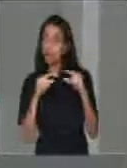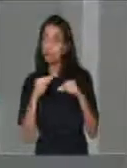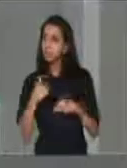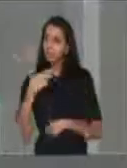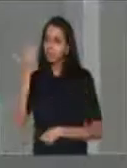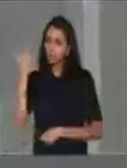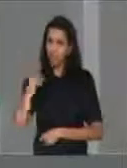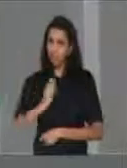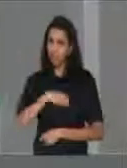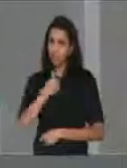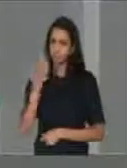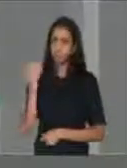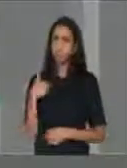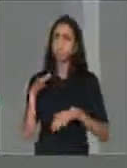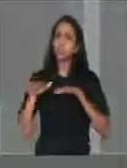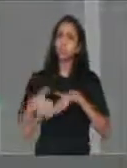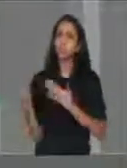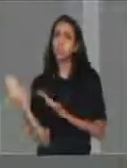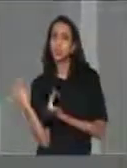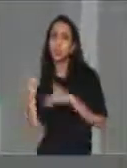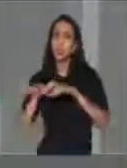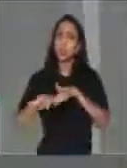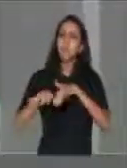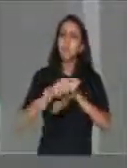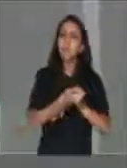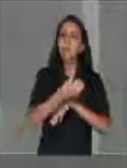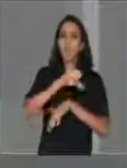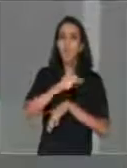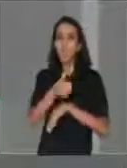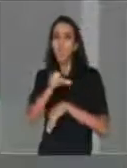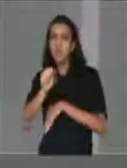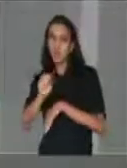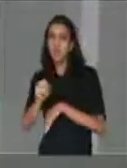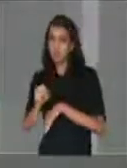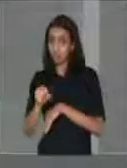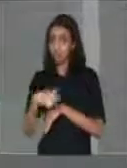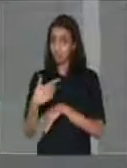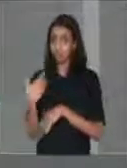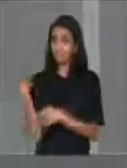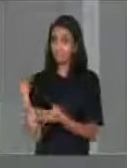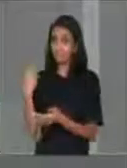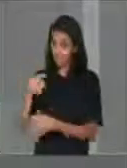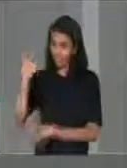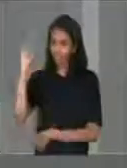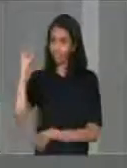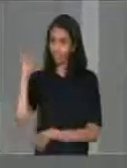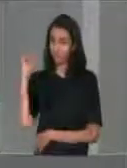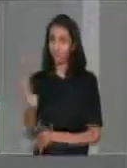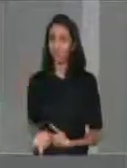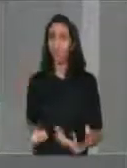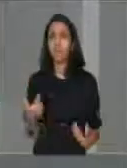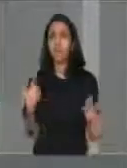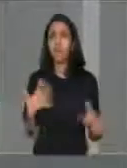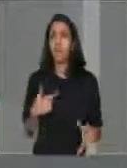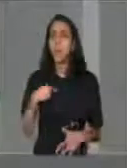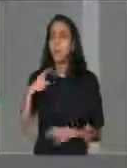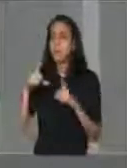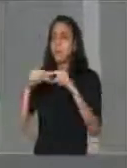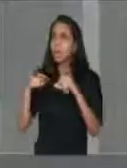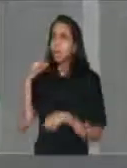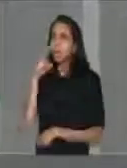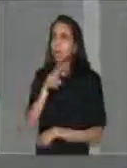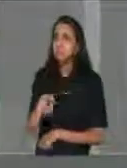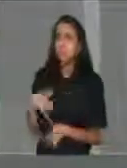um jovem das passeatas de 68, o tempo passa, e fiquei deslumbrado com a